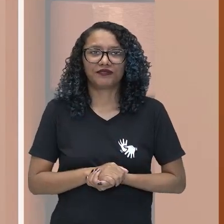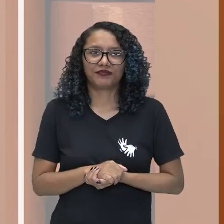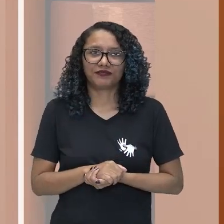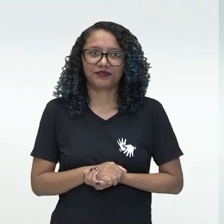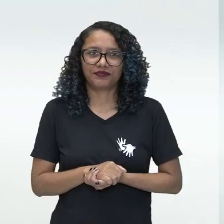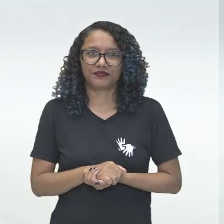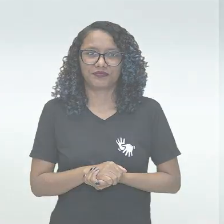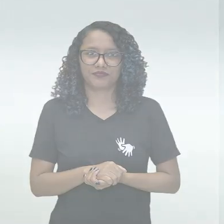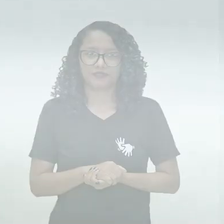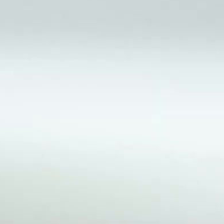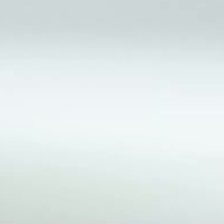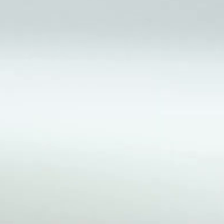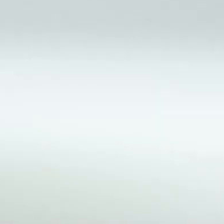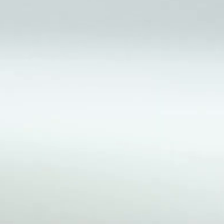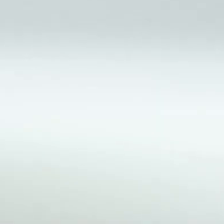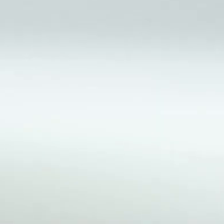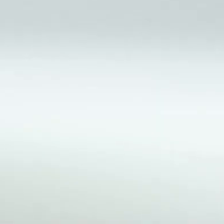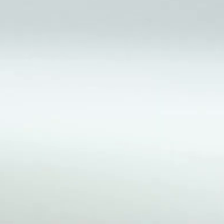aula.